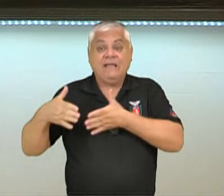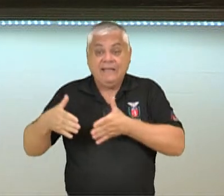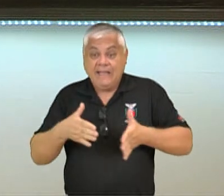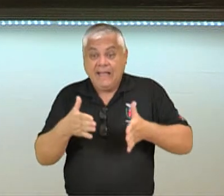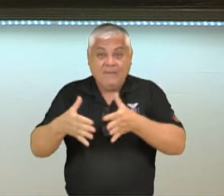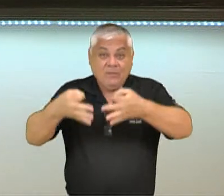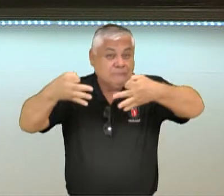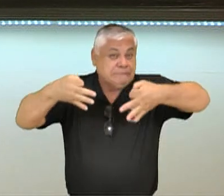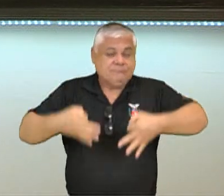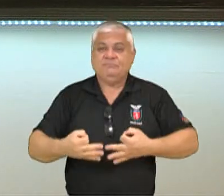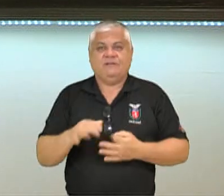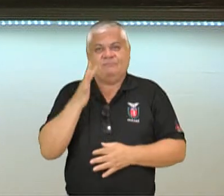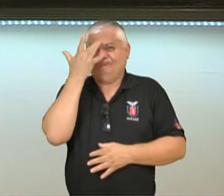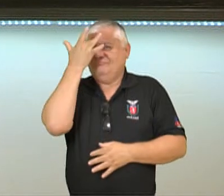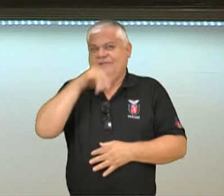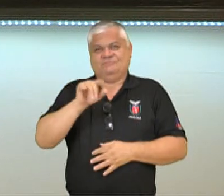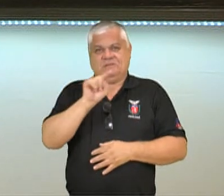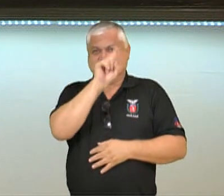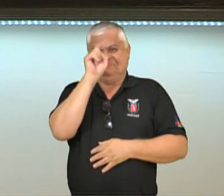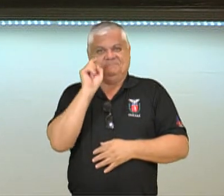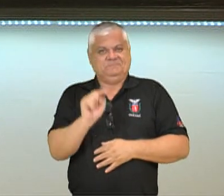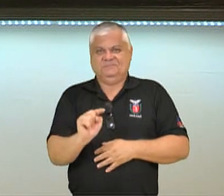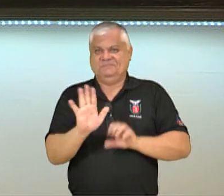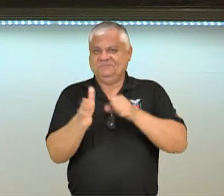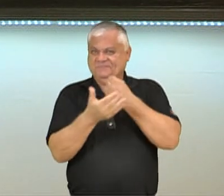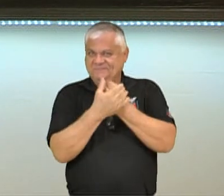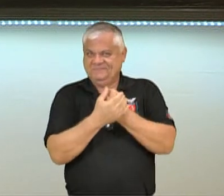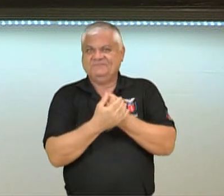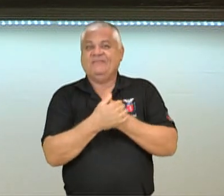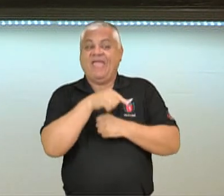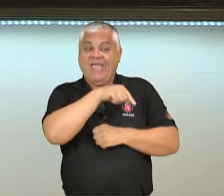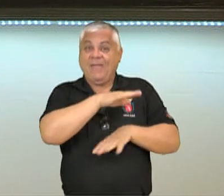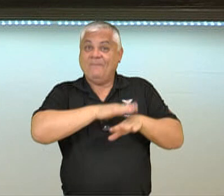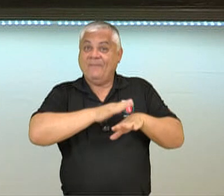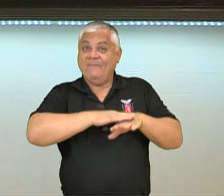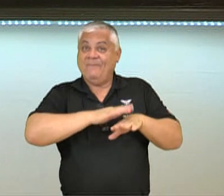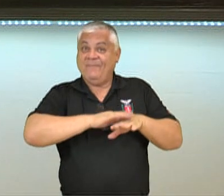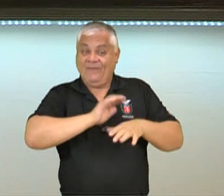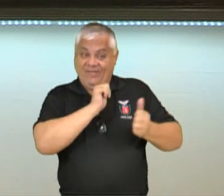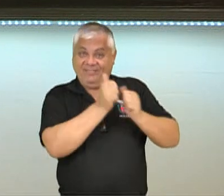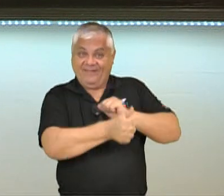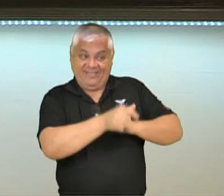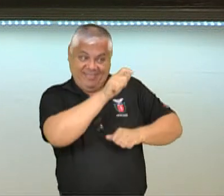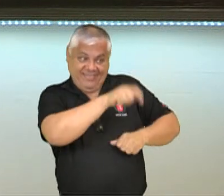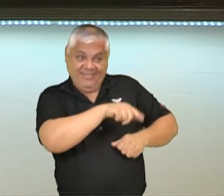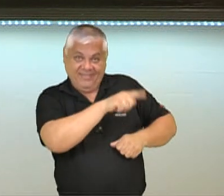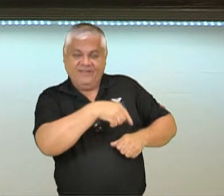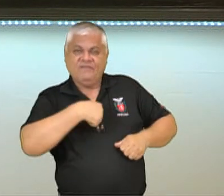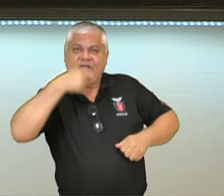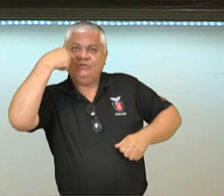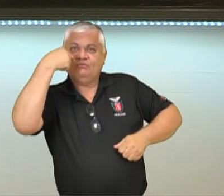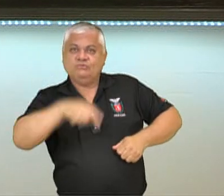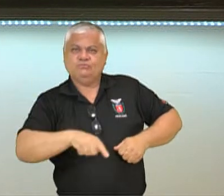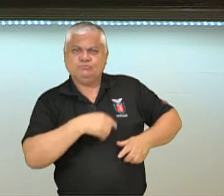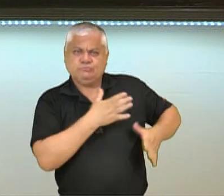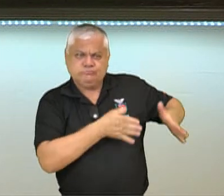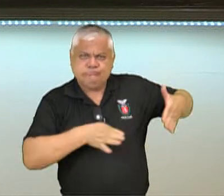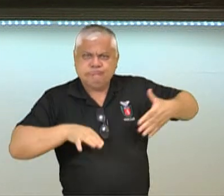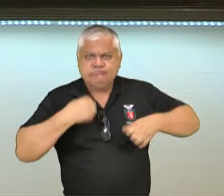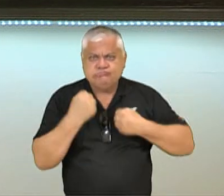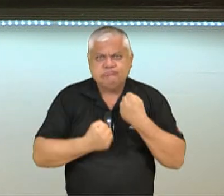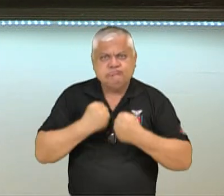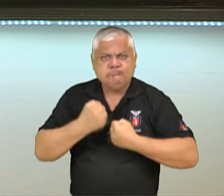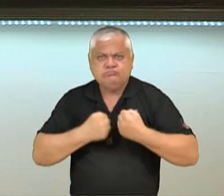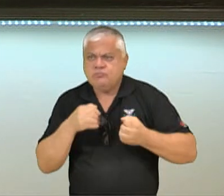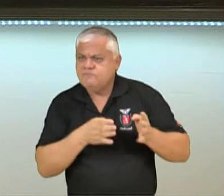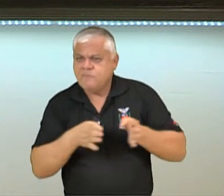caminho exato que ele vai seguir não está marcado. Esse caminho é ele que vai desbravar, ele que